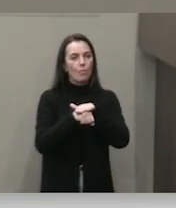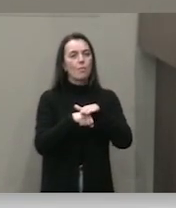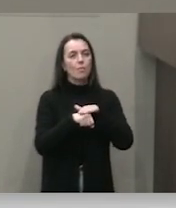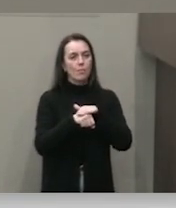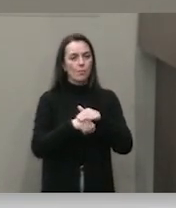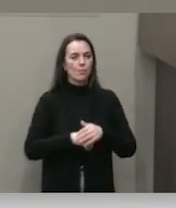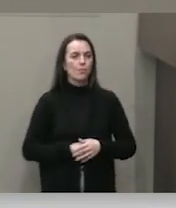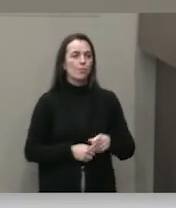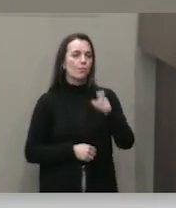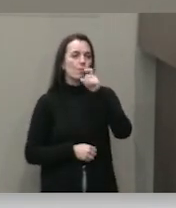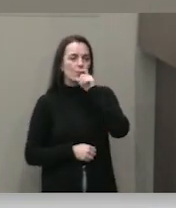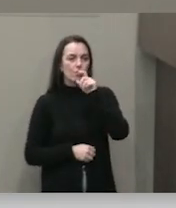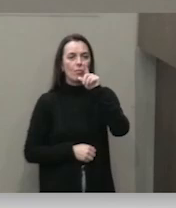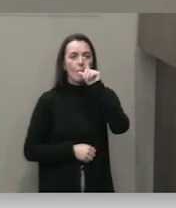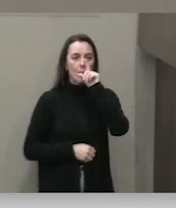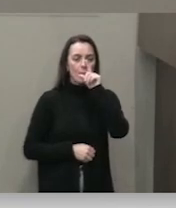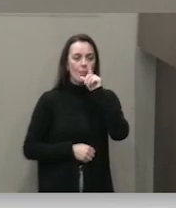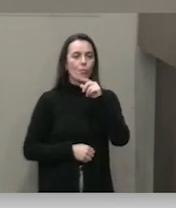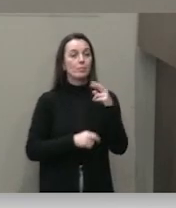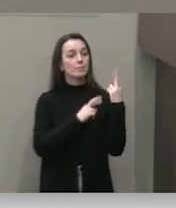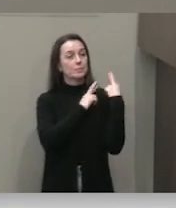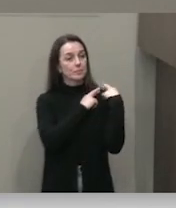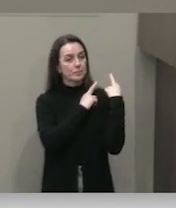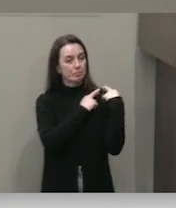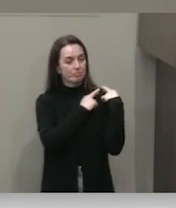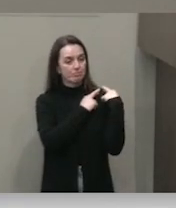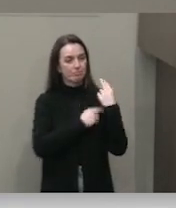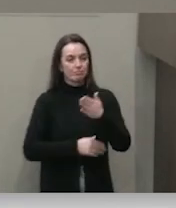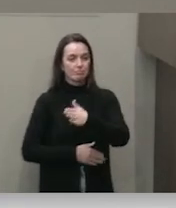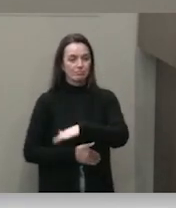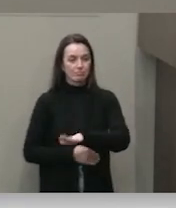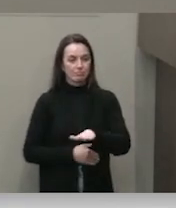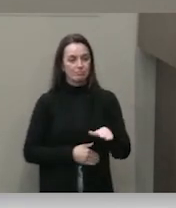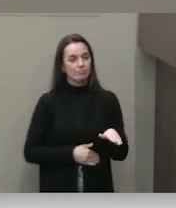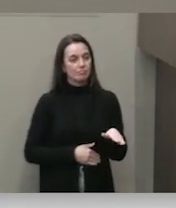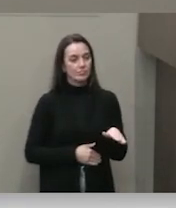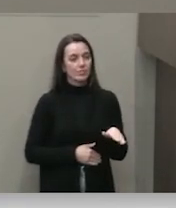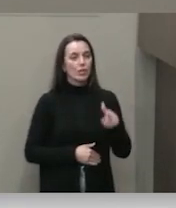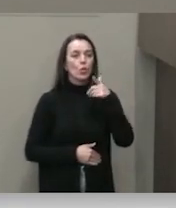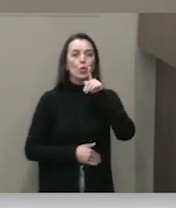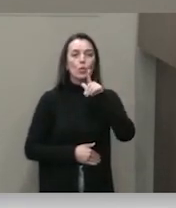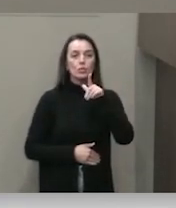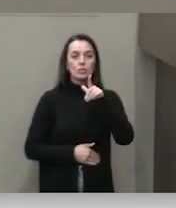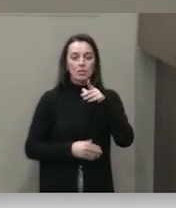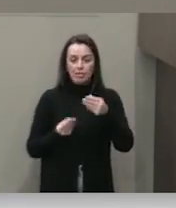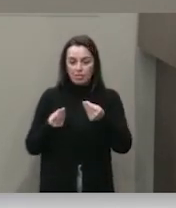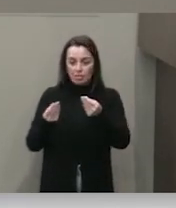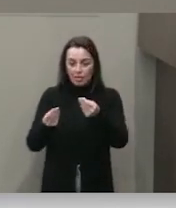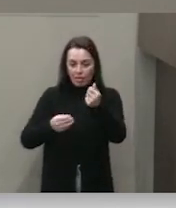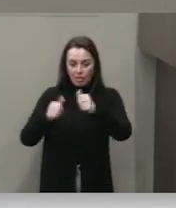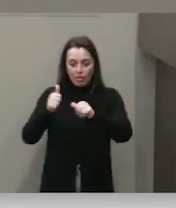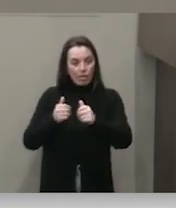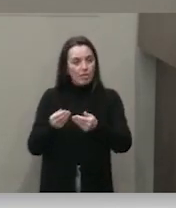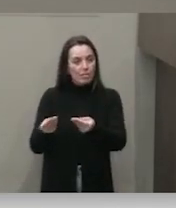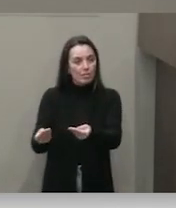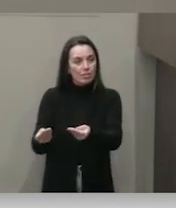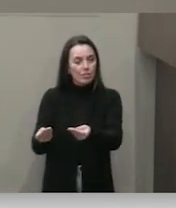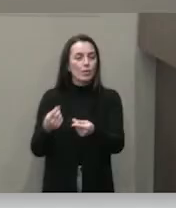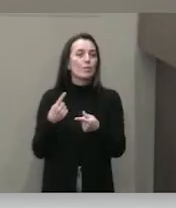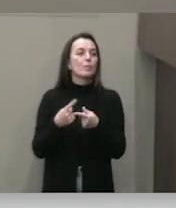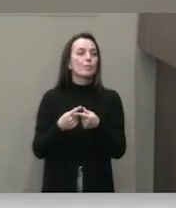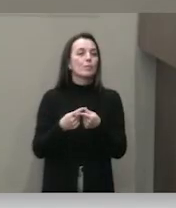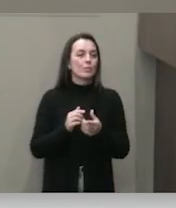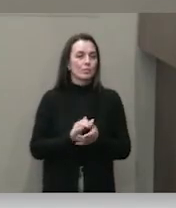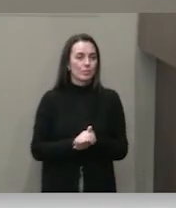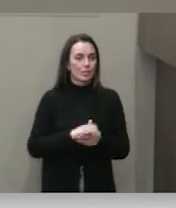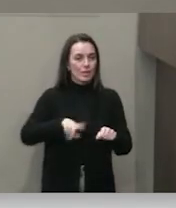com o pai, a mãe, enfim, o responsável daquela criança para tu entregar uma avaliação por conta da